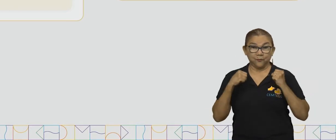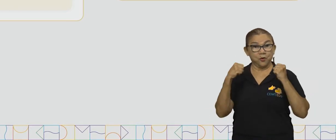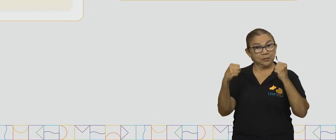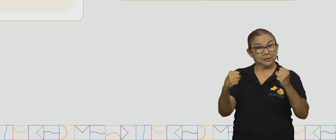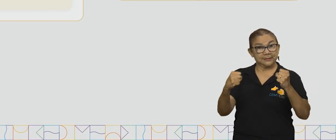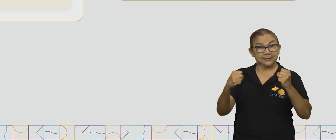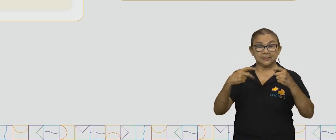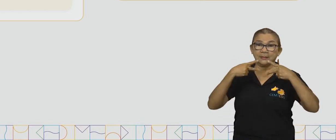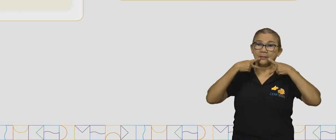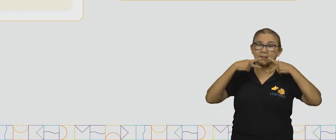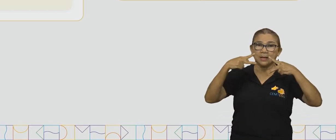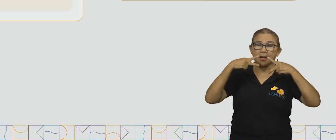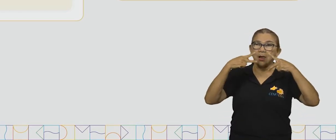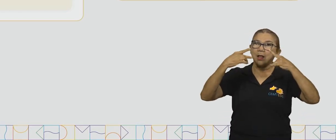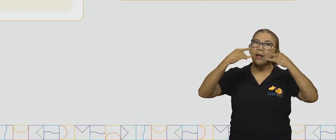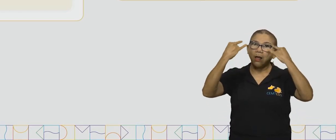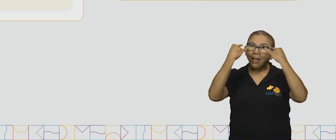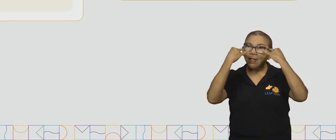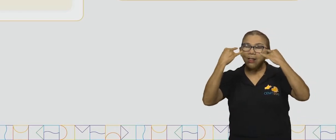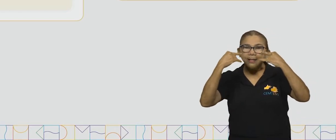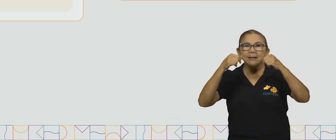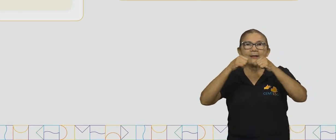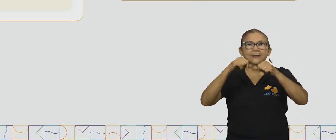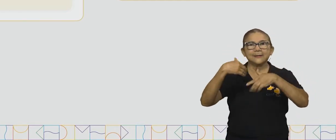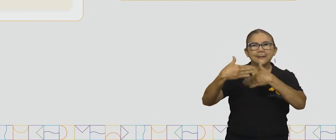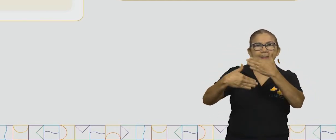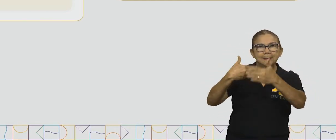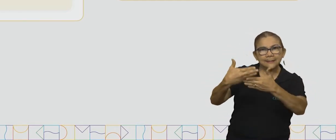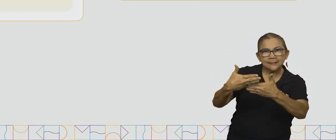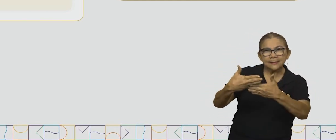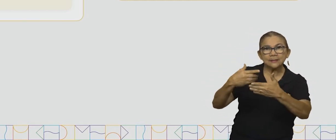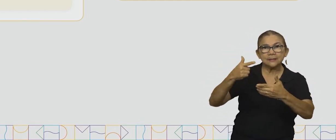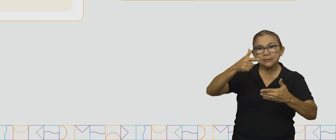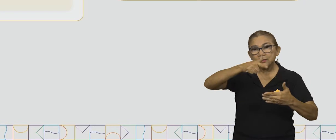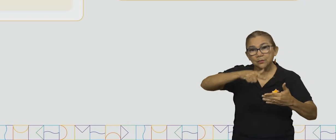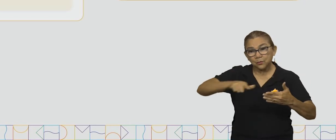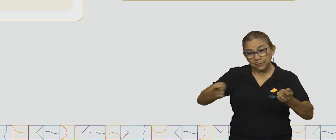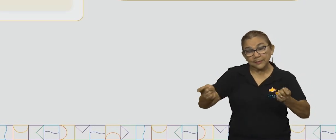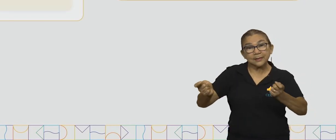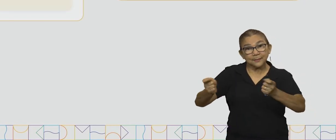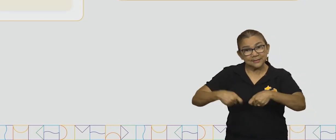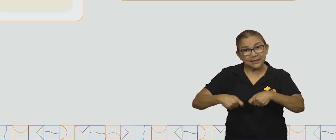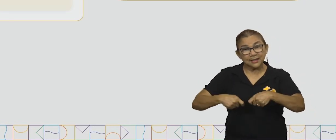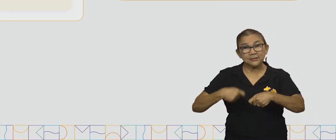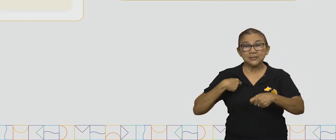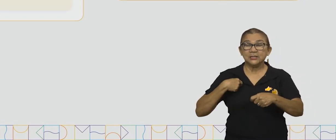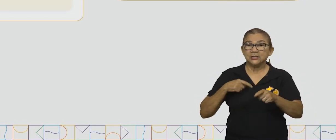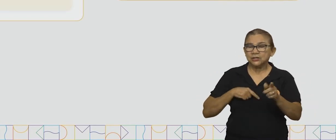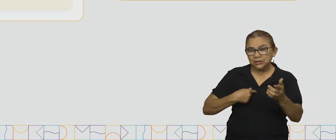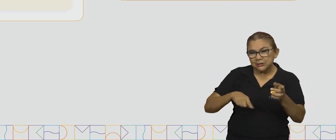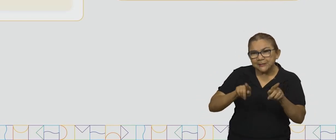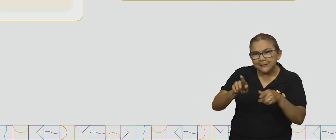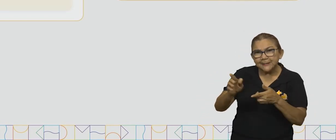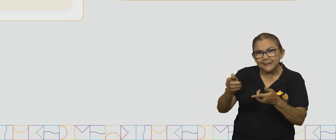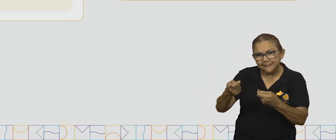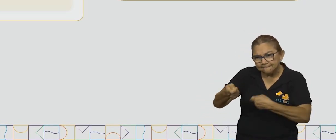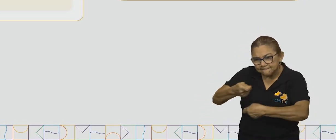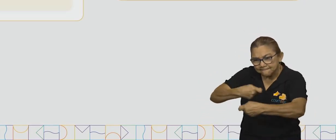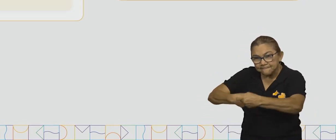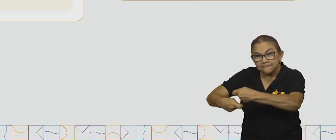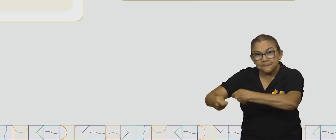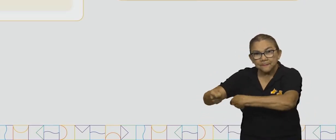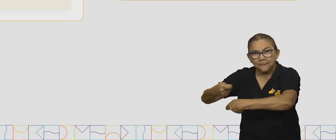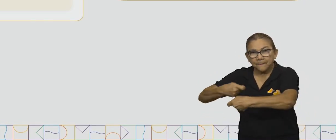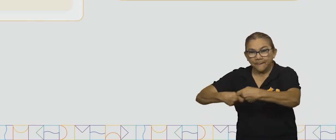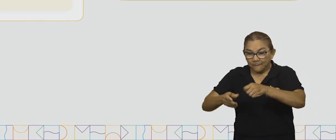propaganda política, sobretudo durante o Estado Novo, e a capacidade de negociação de Vargas, que conseguia conciliar grupos